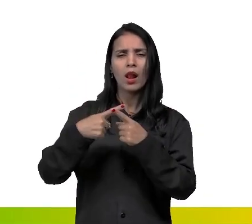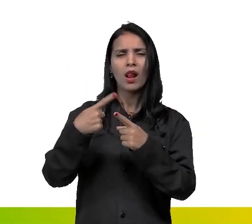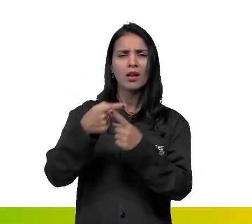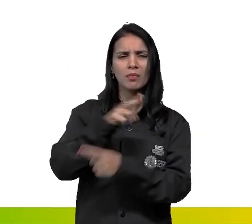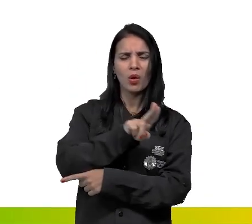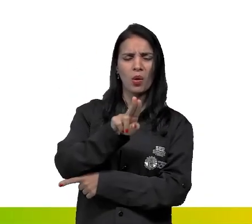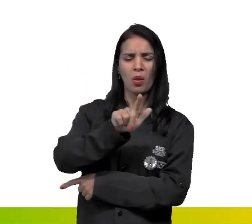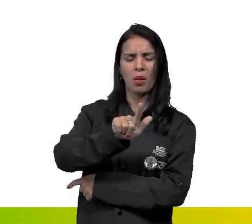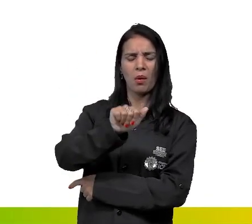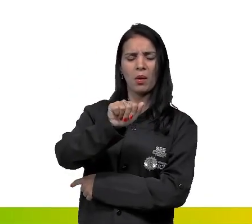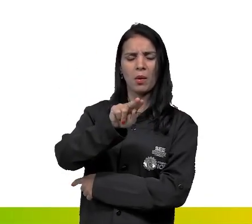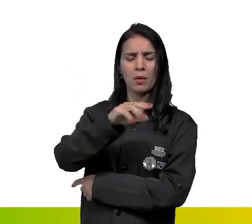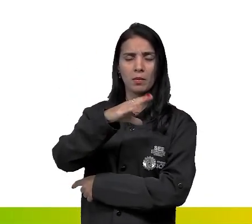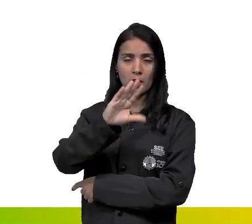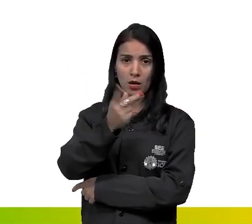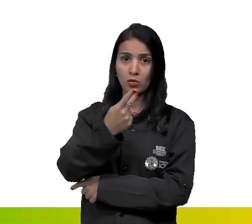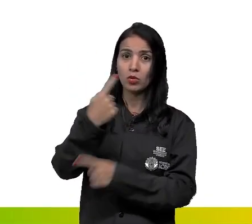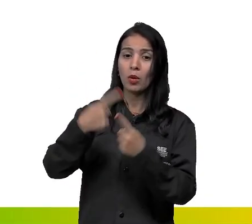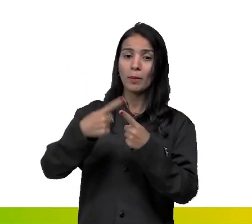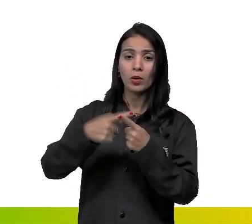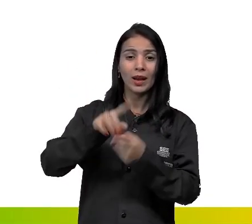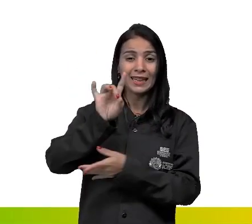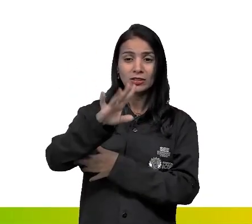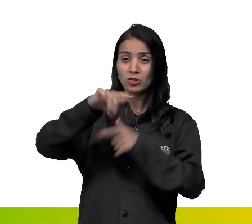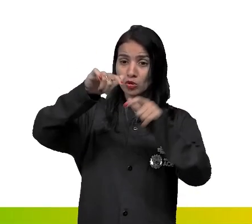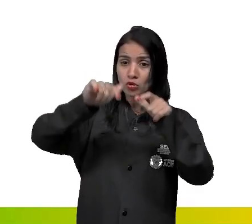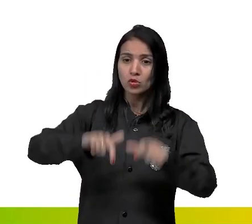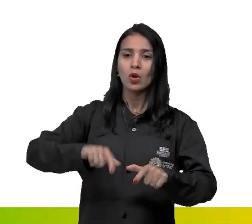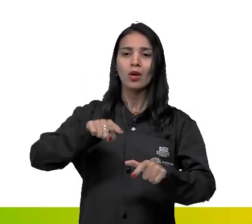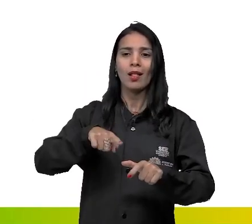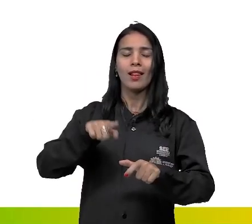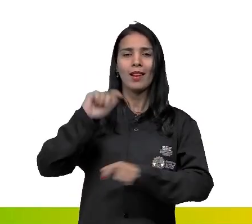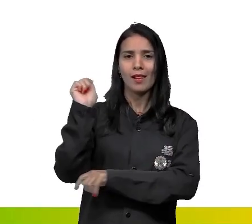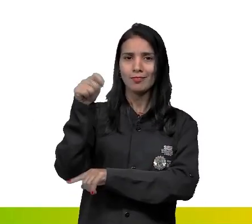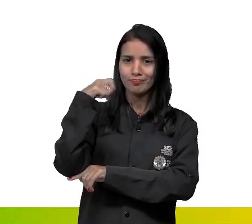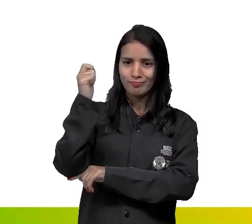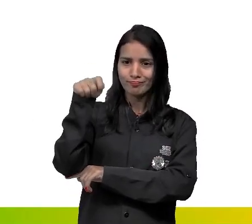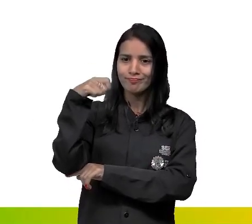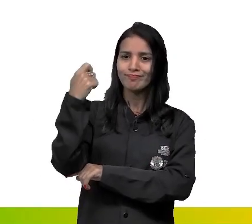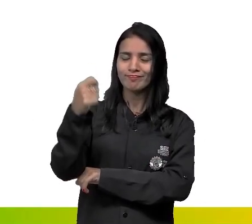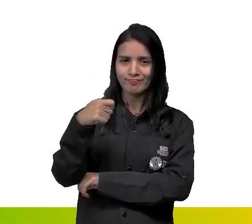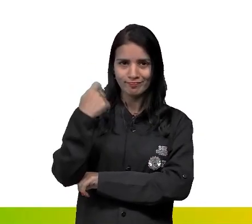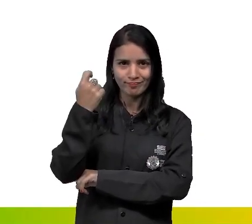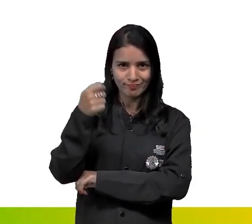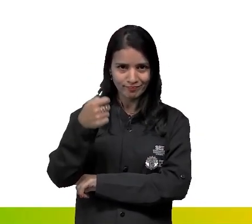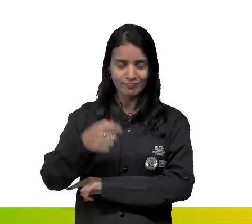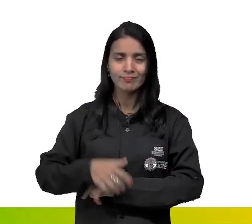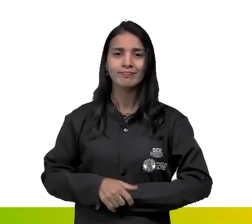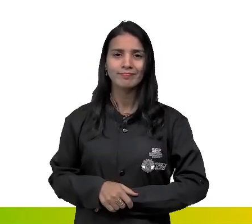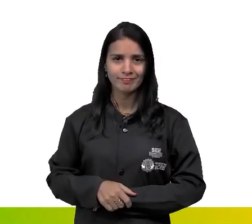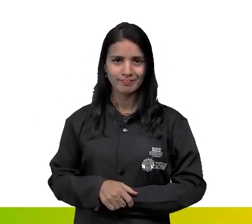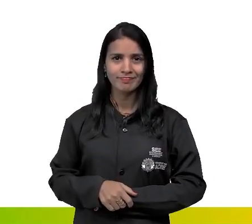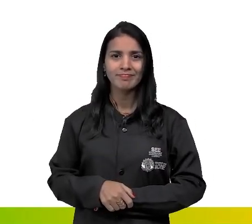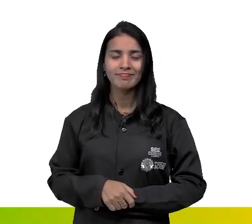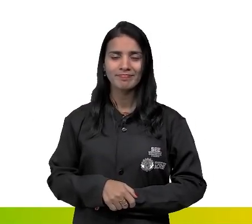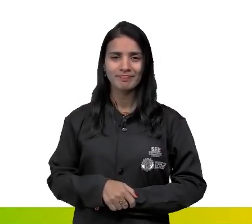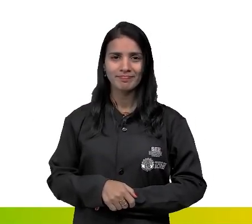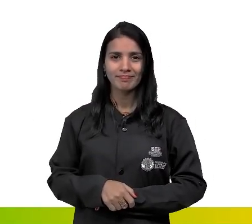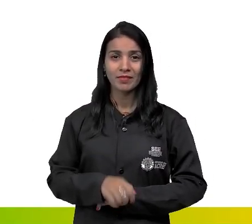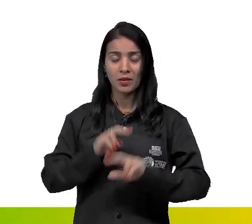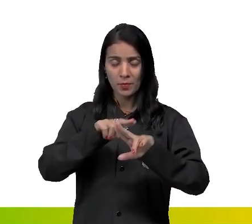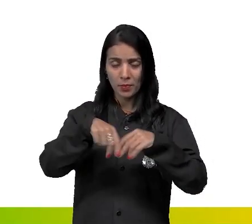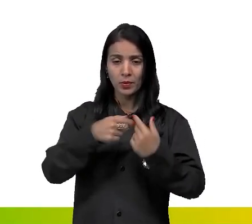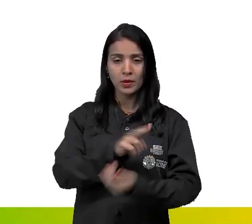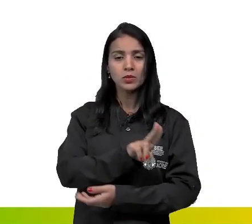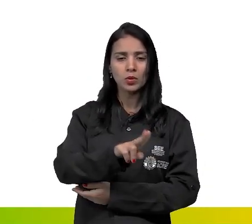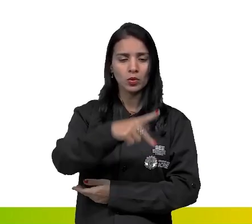Gaúcho? Porque ele está localizado exclusivamente no estado do Rio Grande do Sul. Por isso,